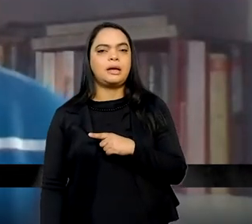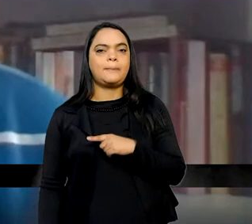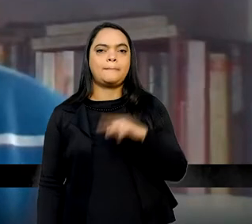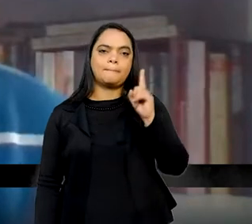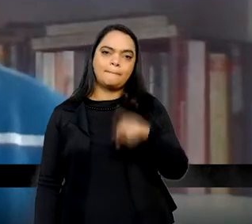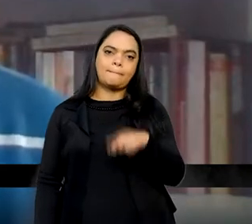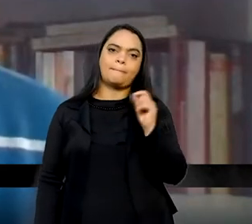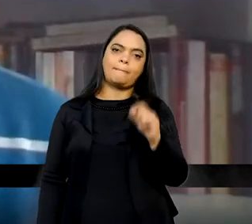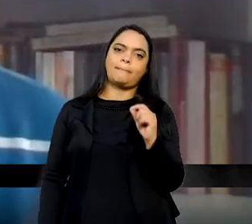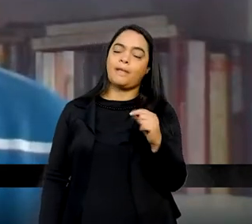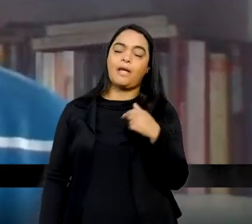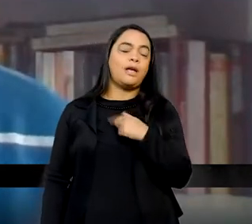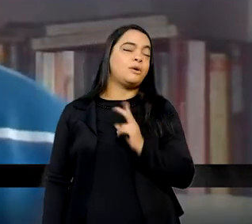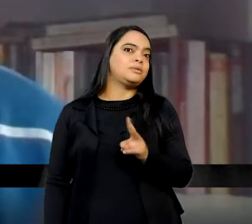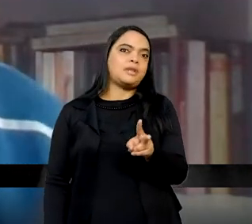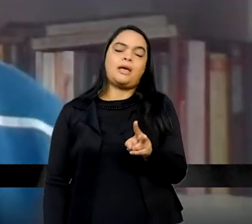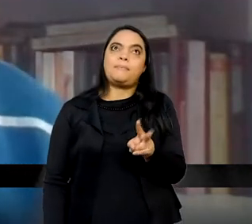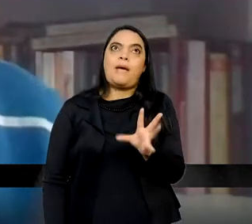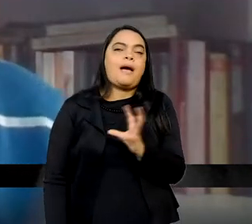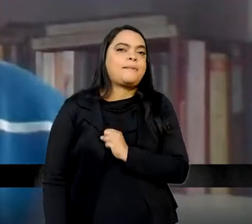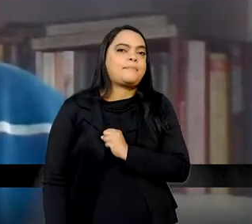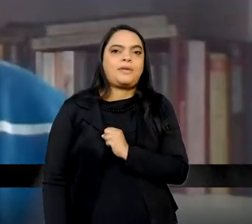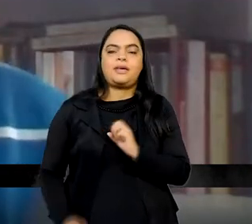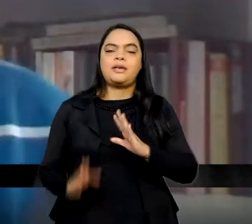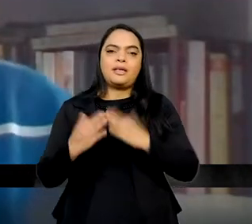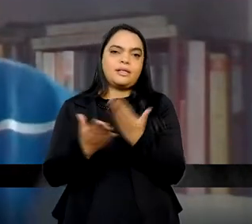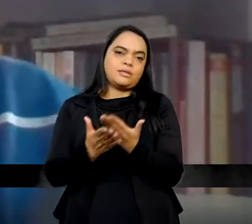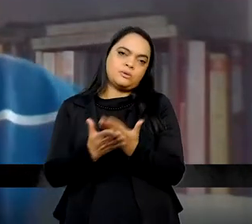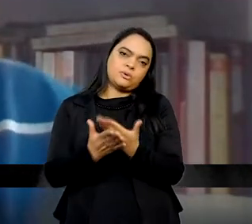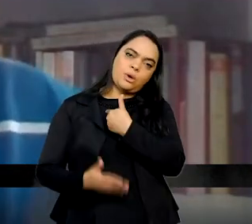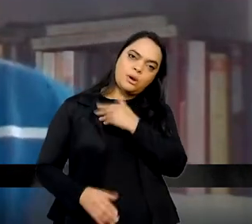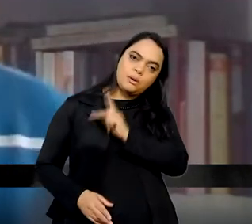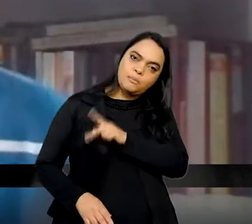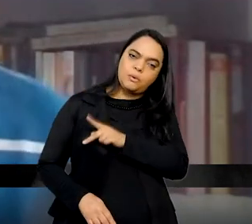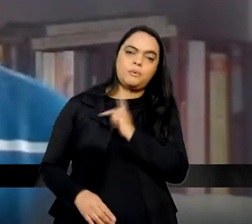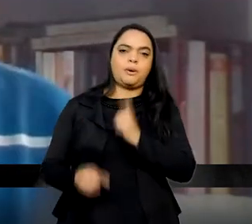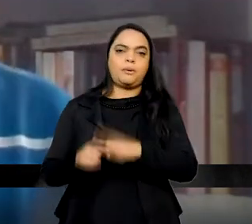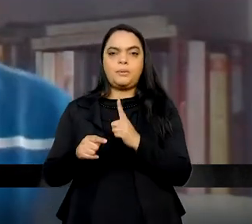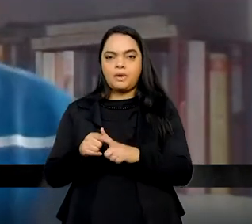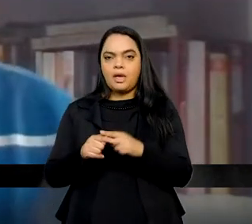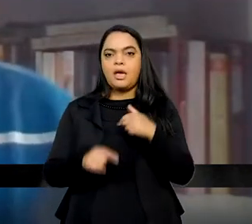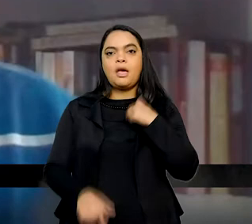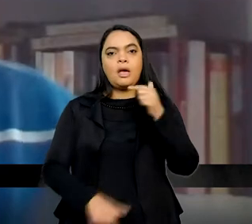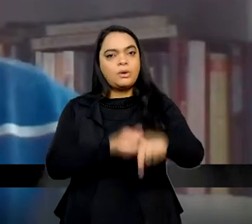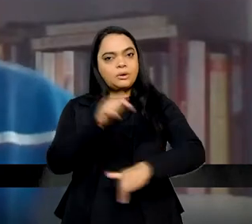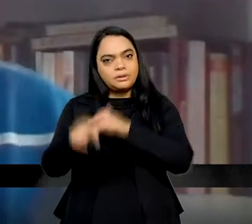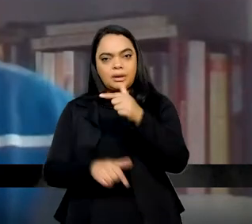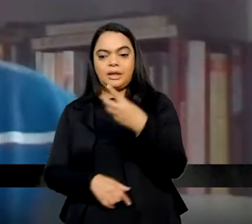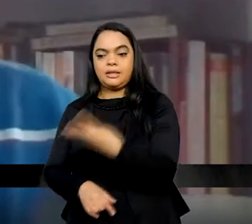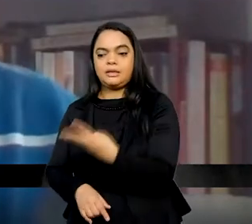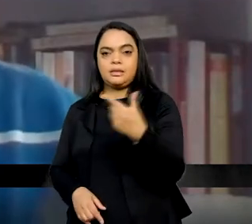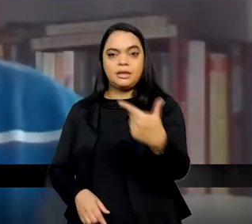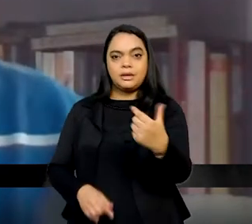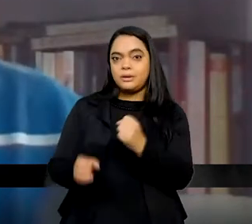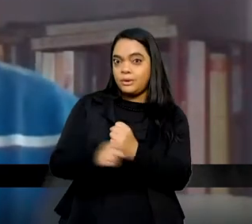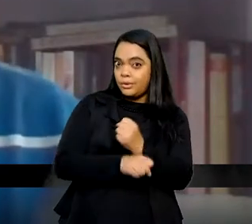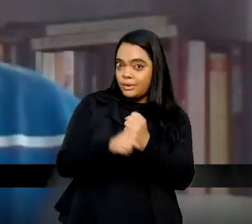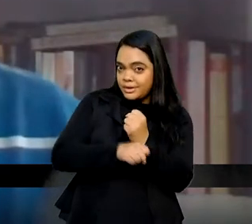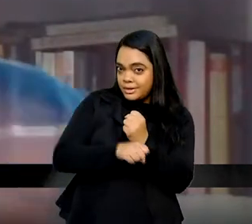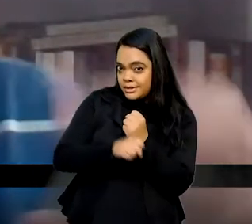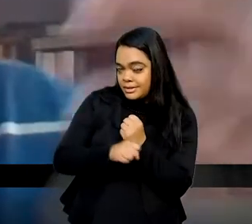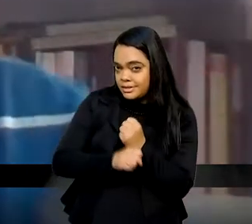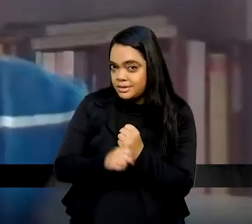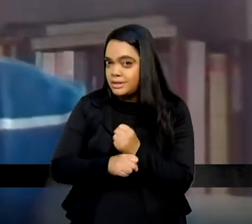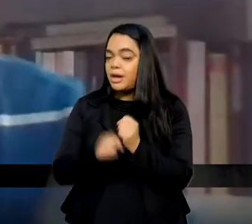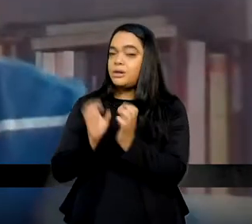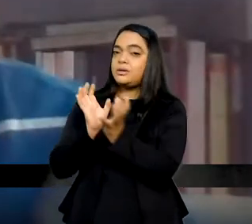foi sempre minha paixão a escola pública, né? Porque eu cumpri meus 32 anos de serviços prestados ao Estado de Pernambuco como